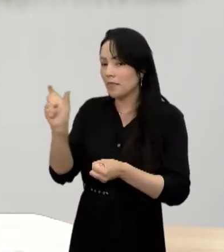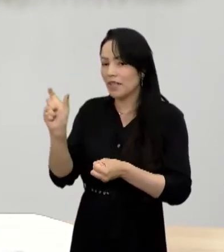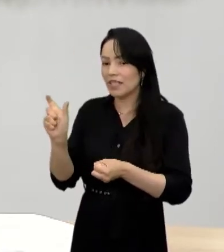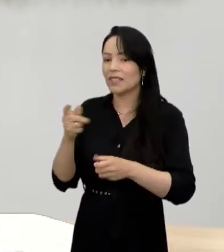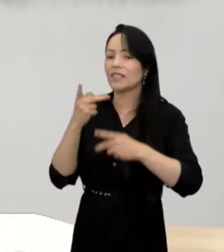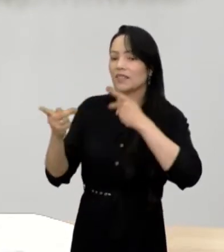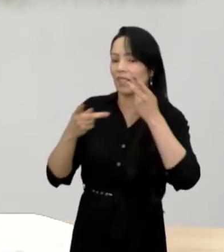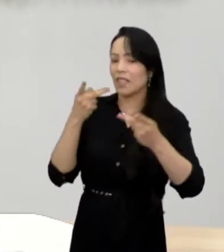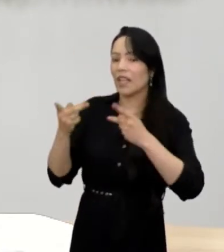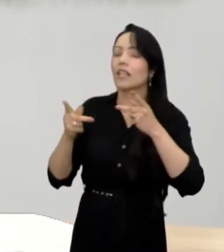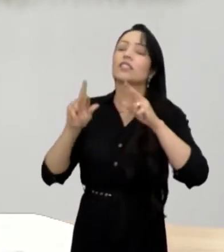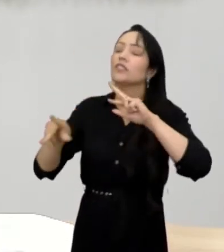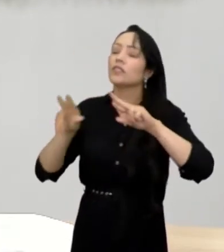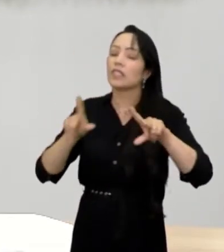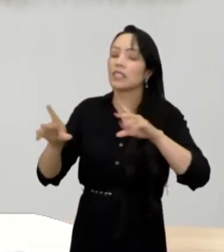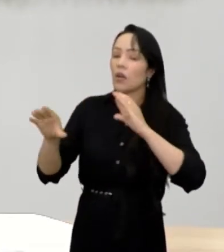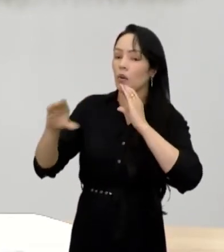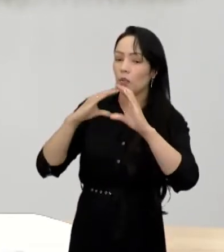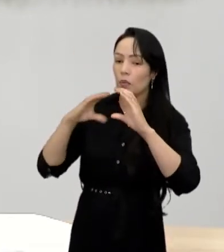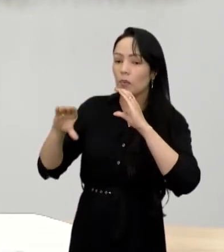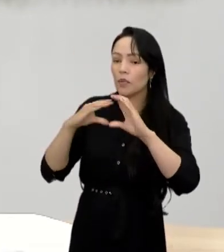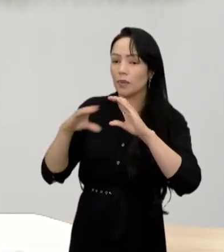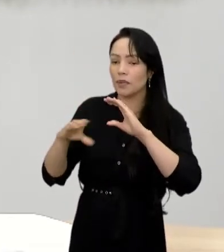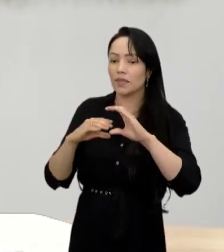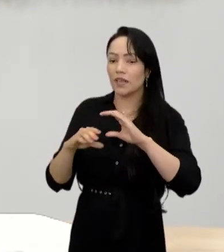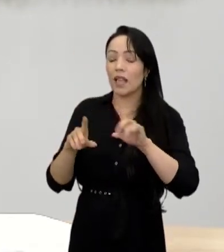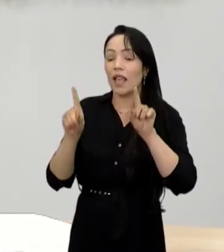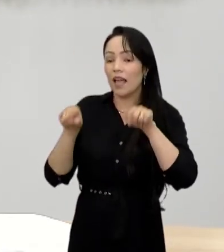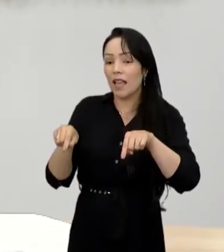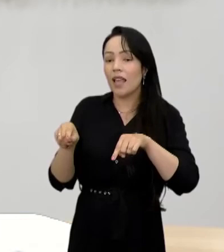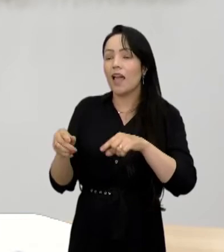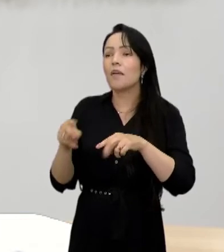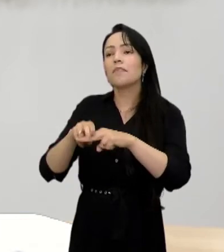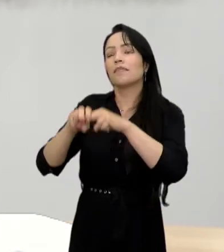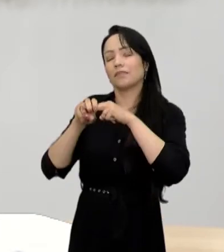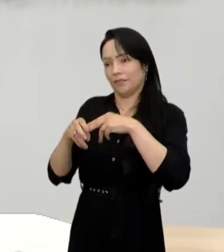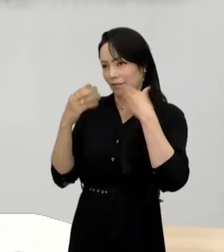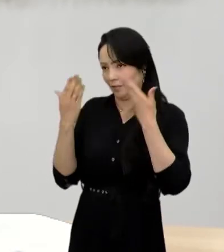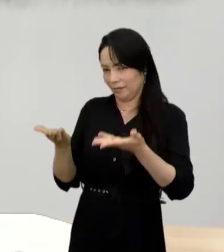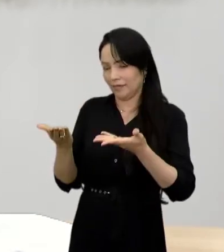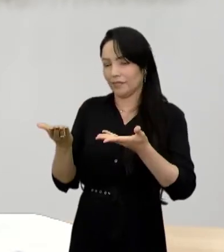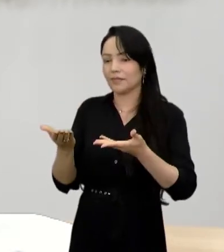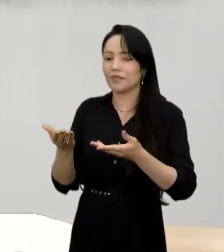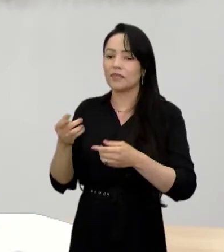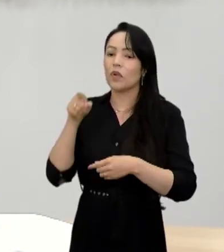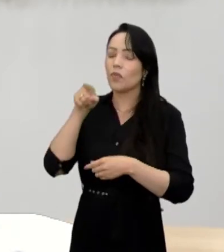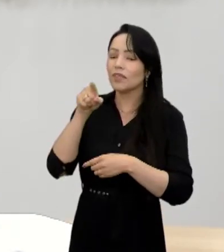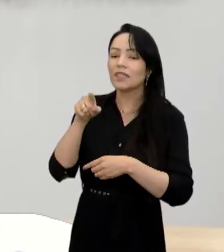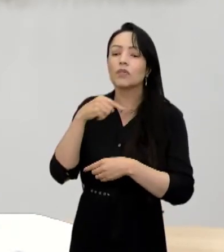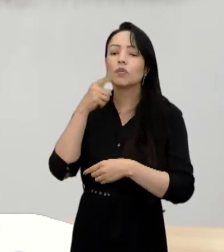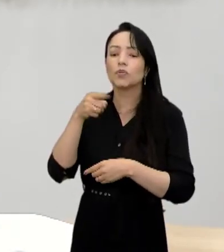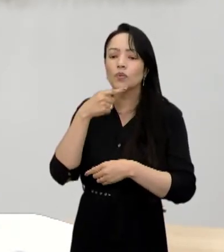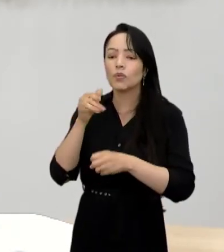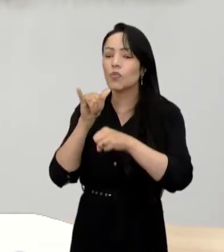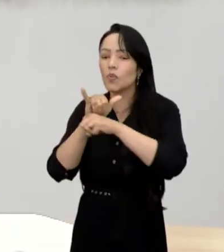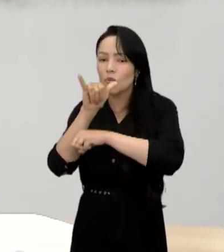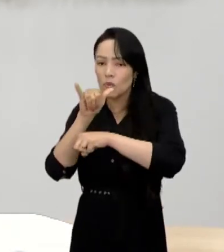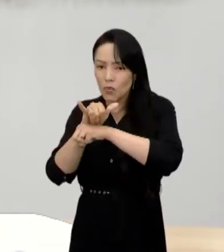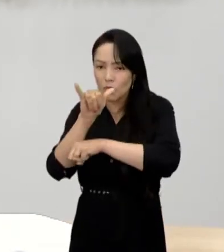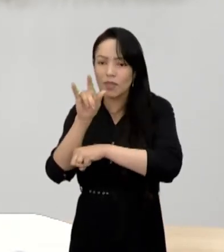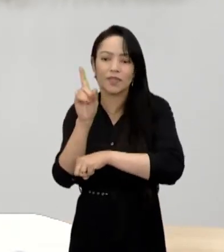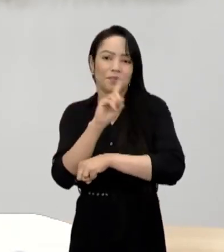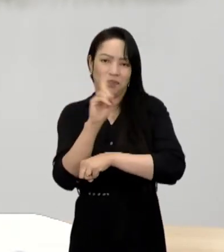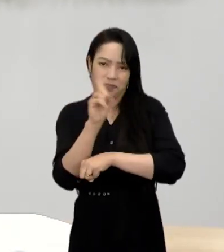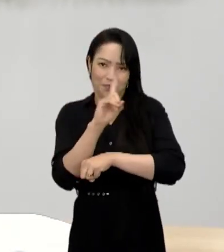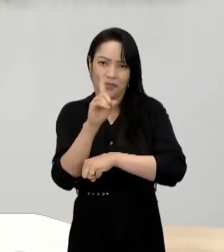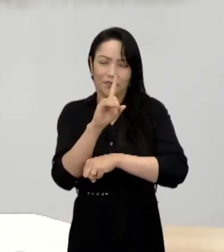nas diferentes situações de comunicação, que a Helene está falando desde o começo, é para isso, é para você não ser enganado, para você não